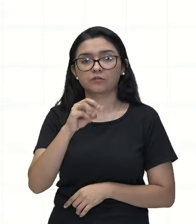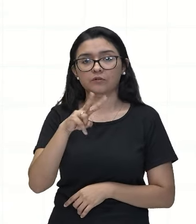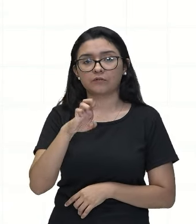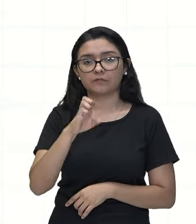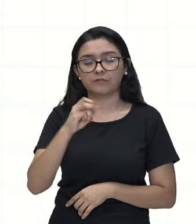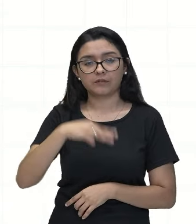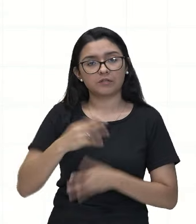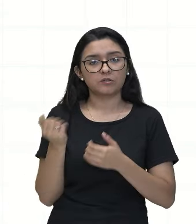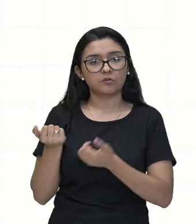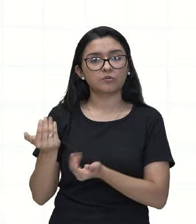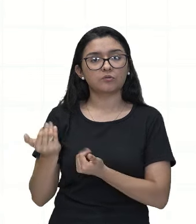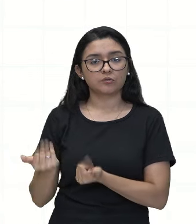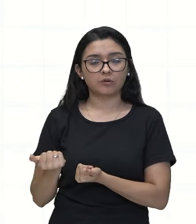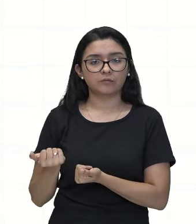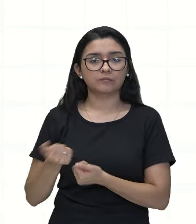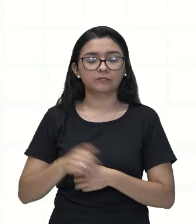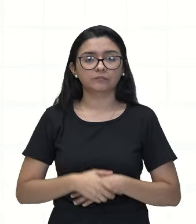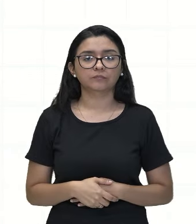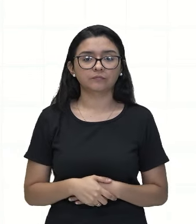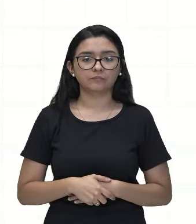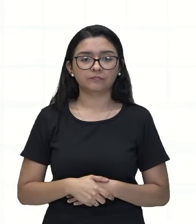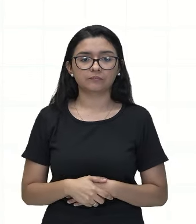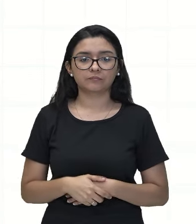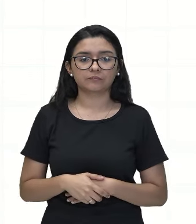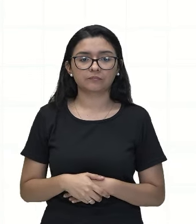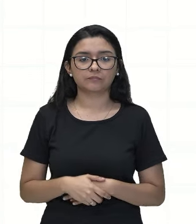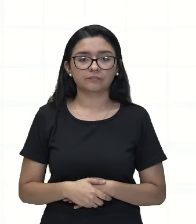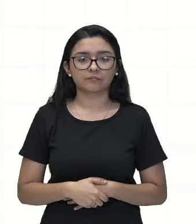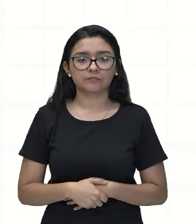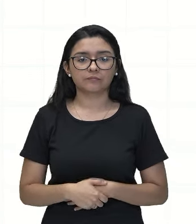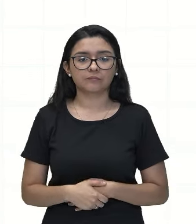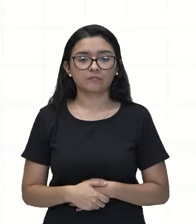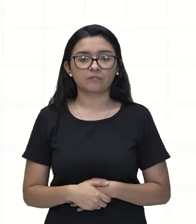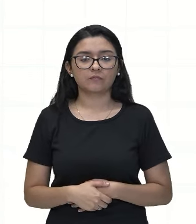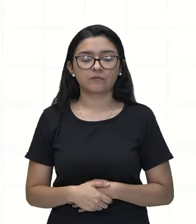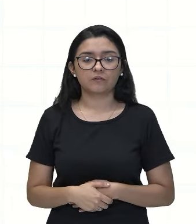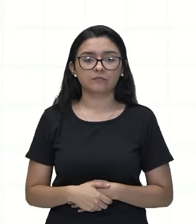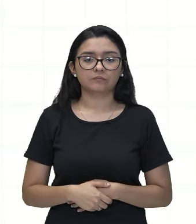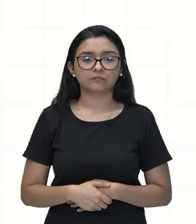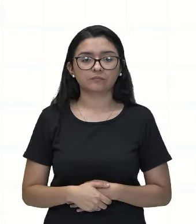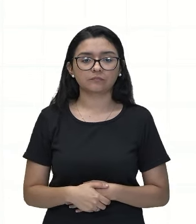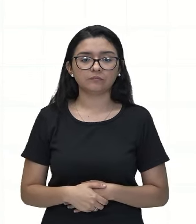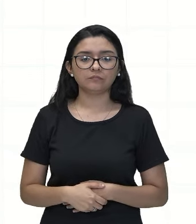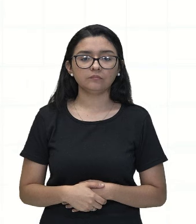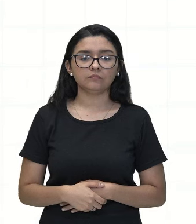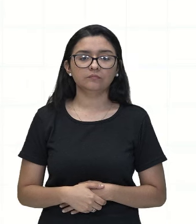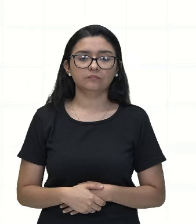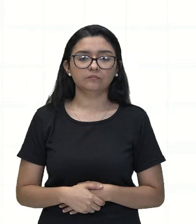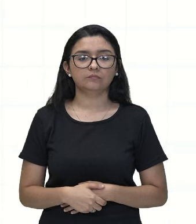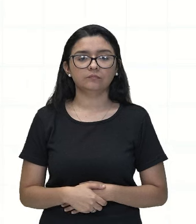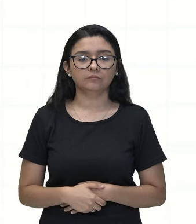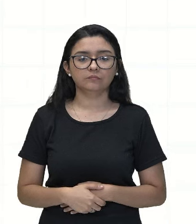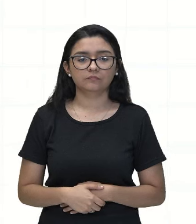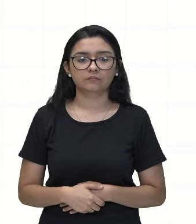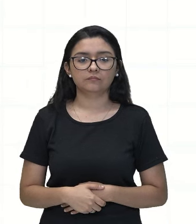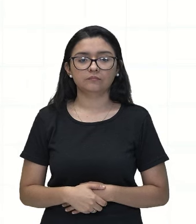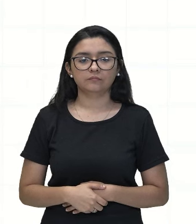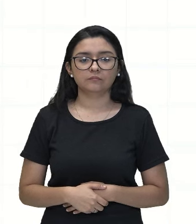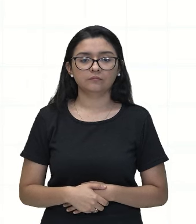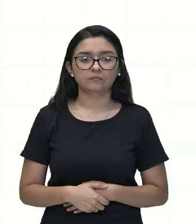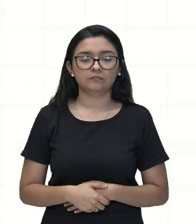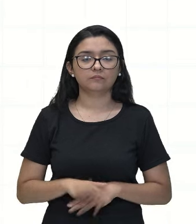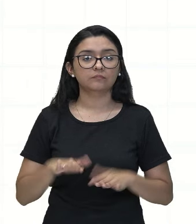dos jovens aqui de mais o ois resulta no dois tá E aí